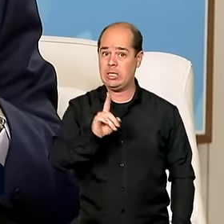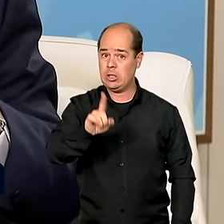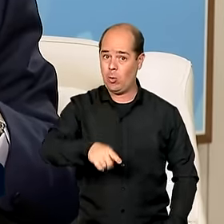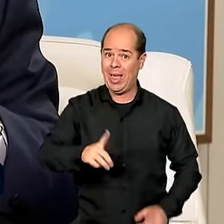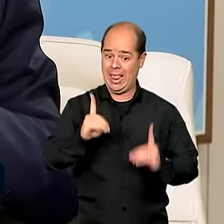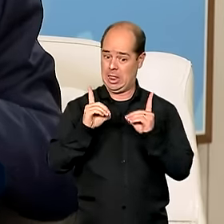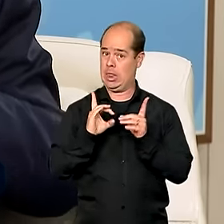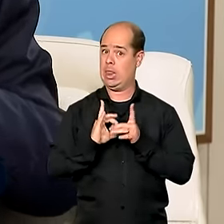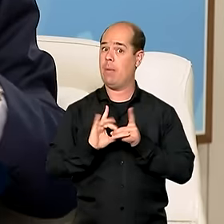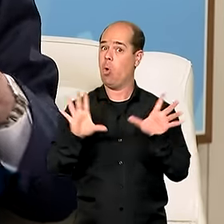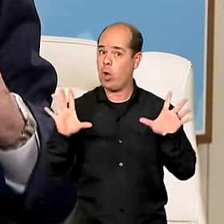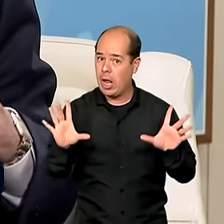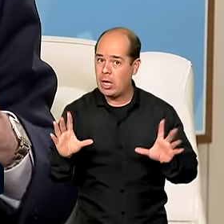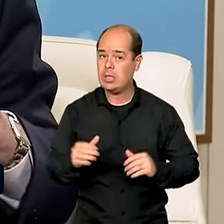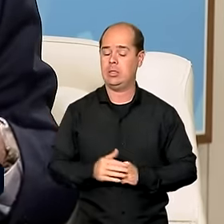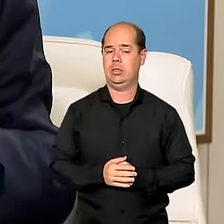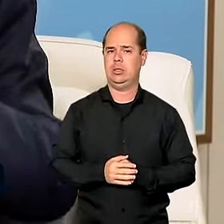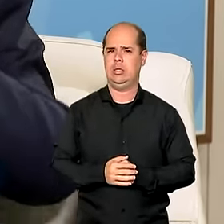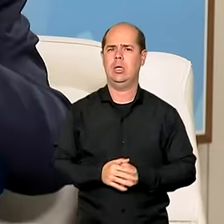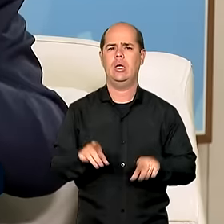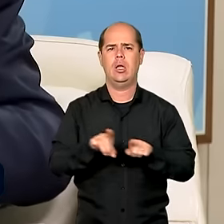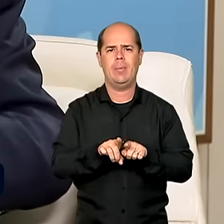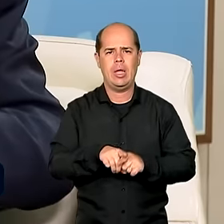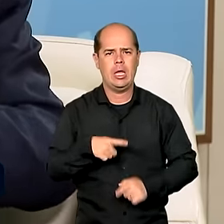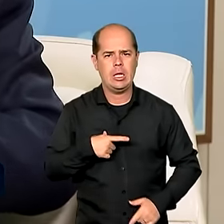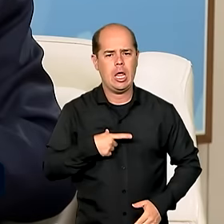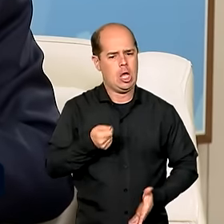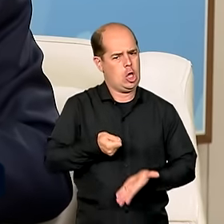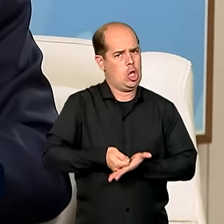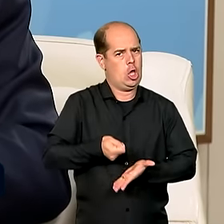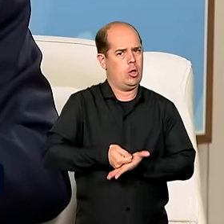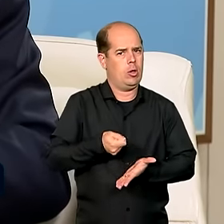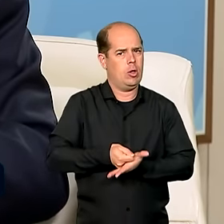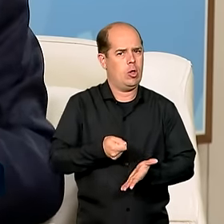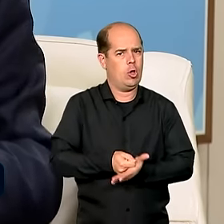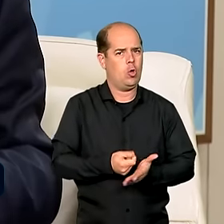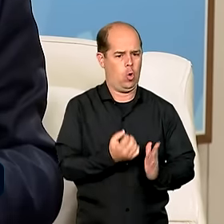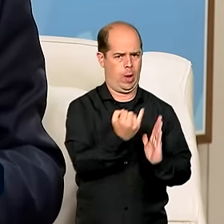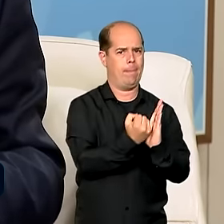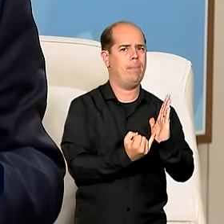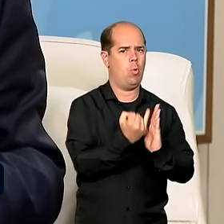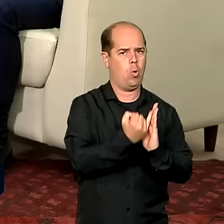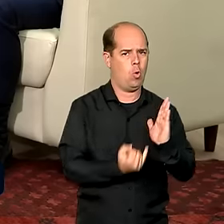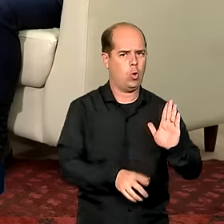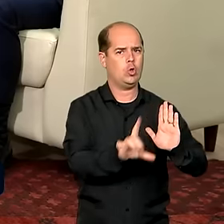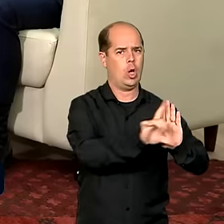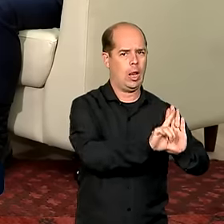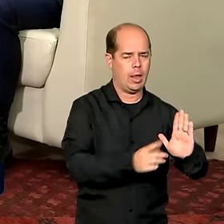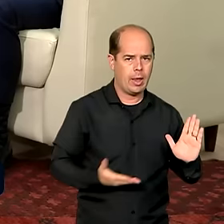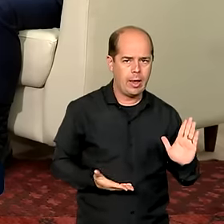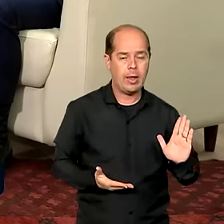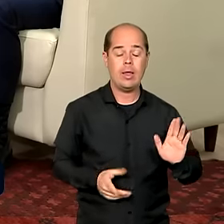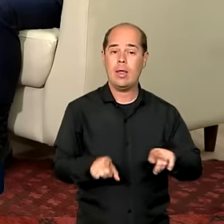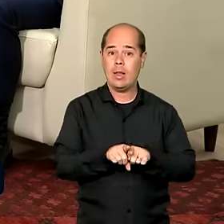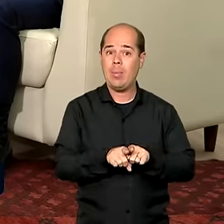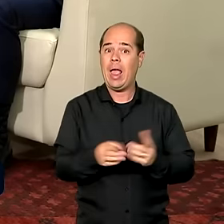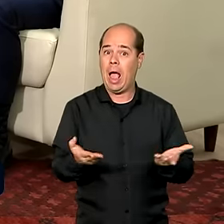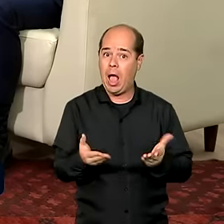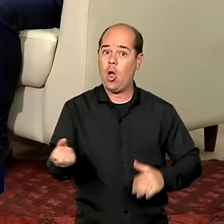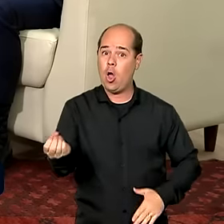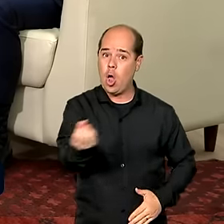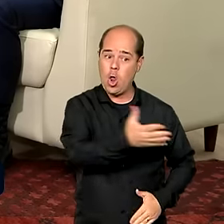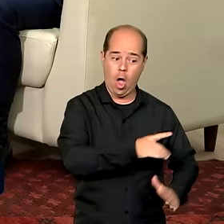em queda Rigor fiscal nova lei do do arcabo fiscal e a reforma tributária que vai